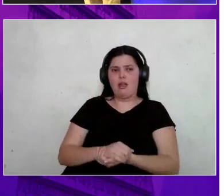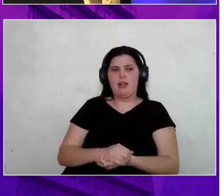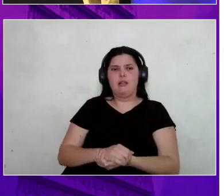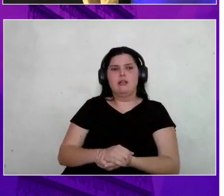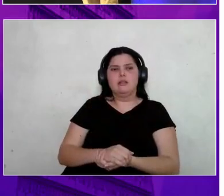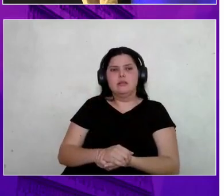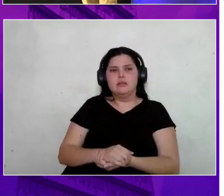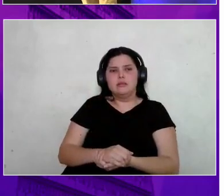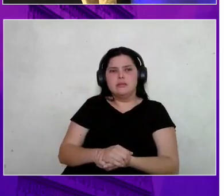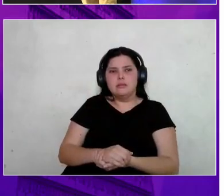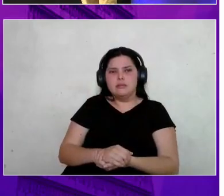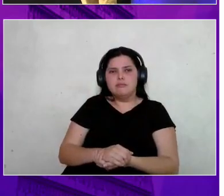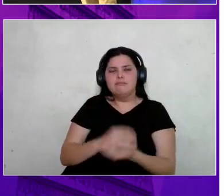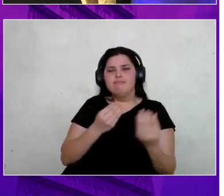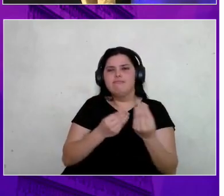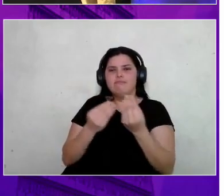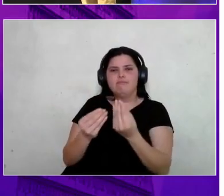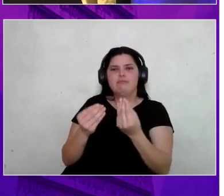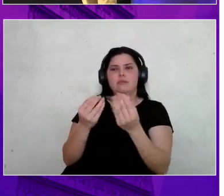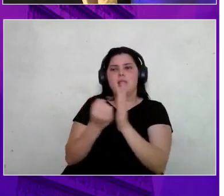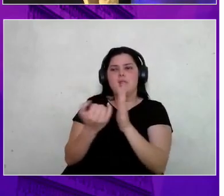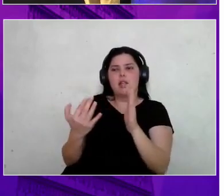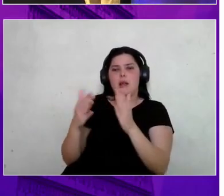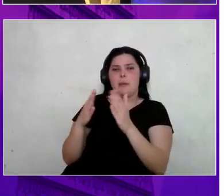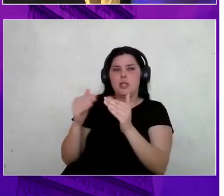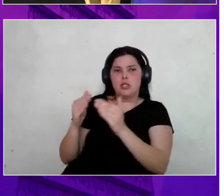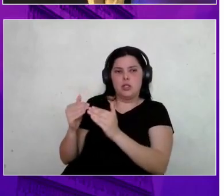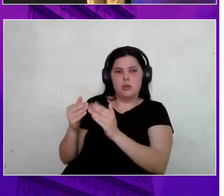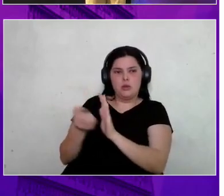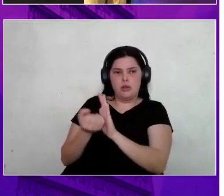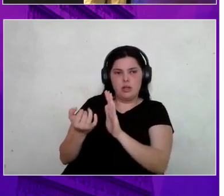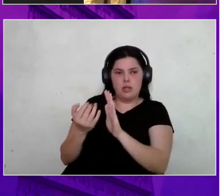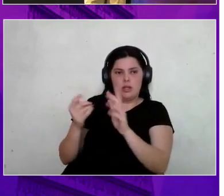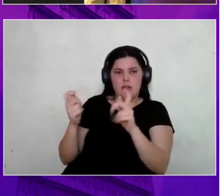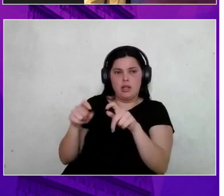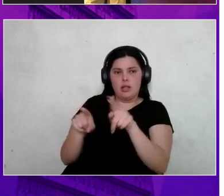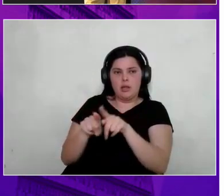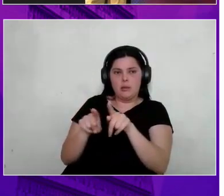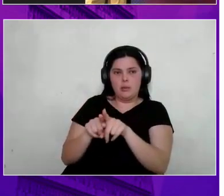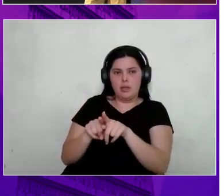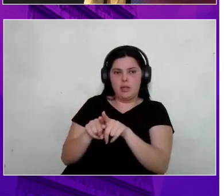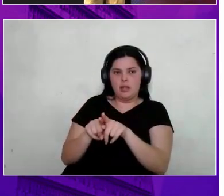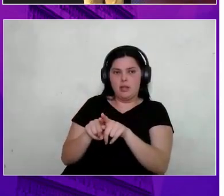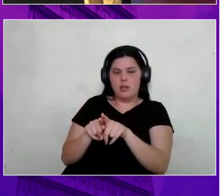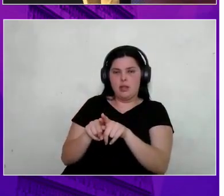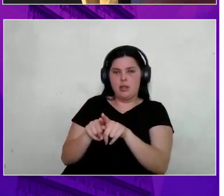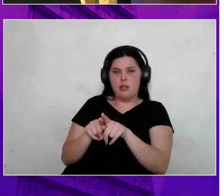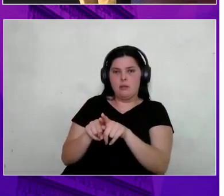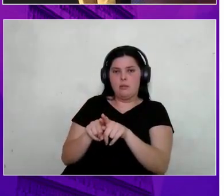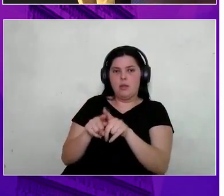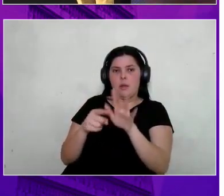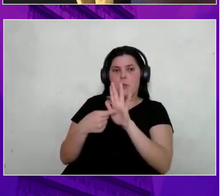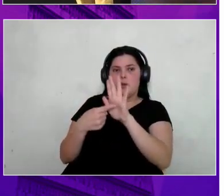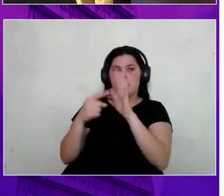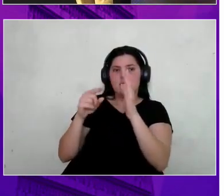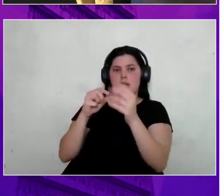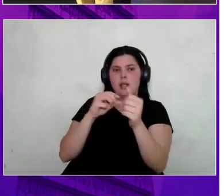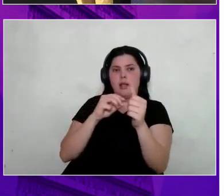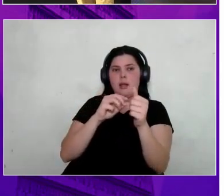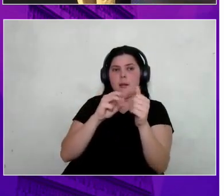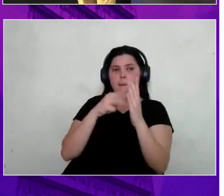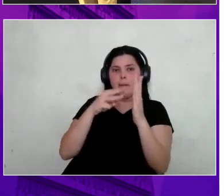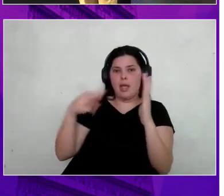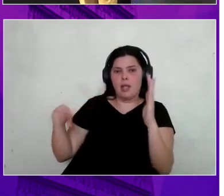te entregar X número de requisições, e isso serve também para a gente setar as nossas métricas, os nossos monitores, para